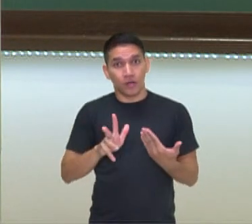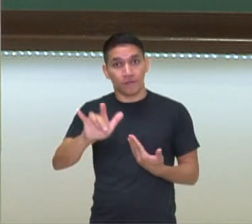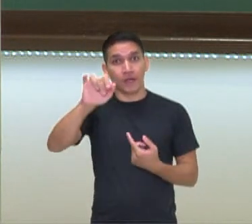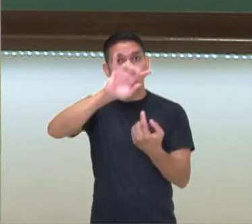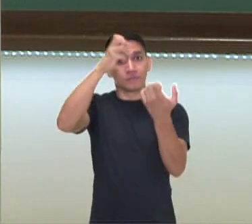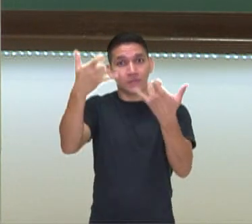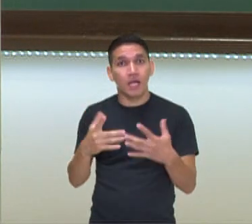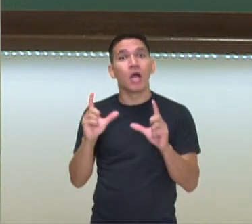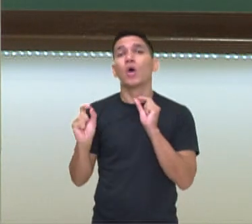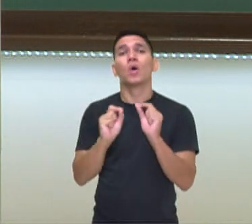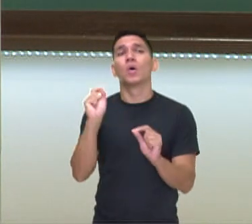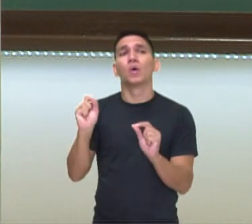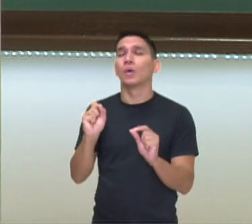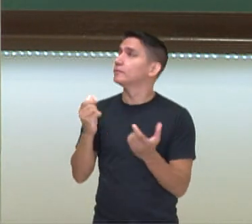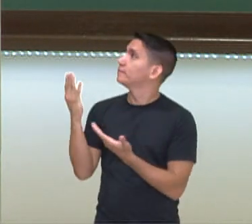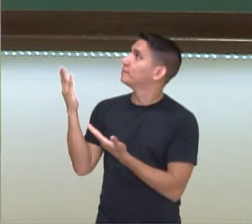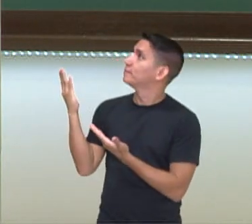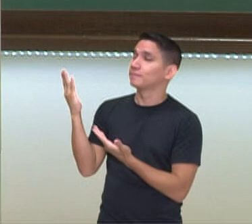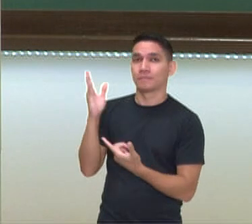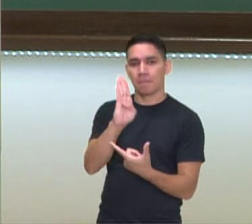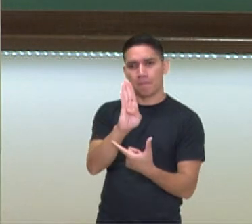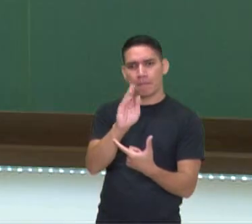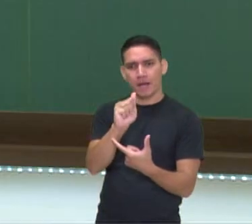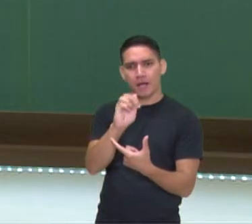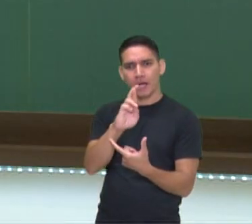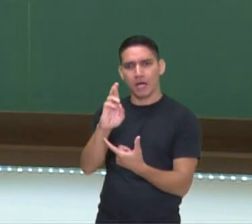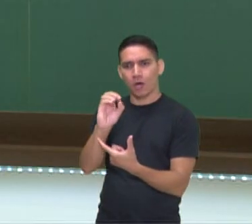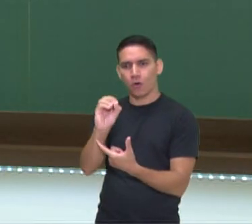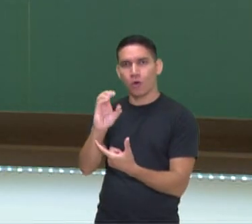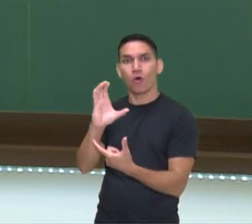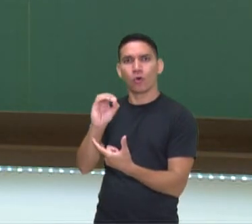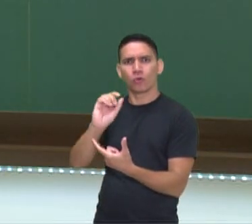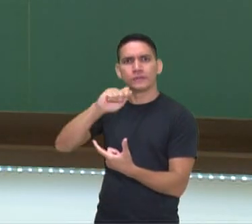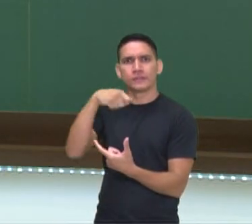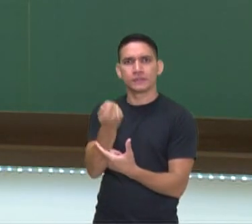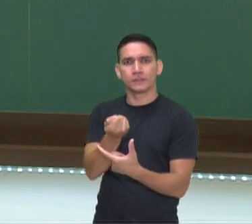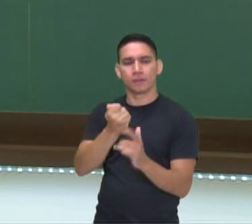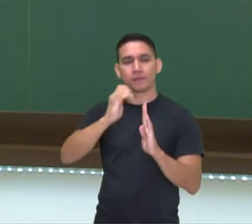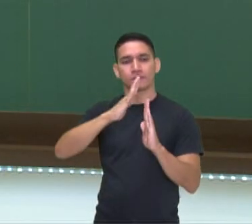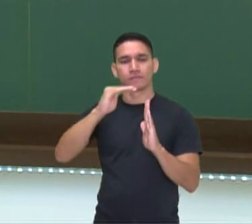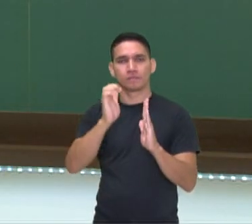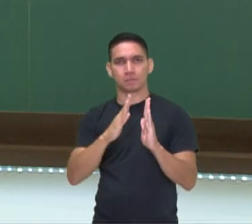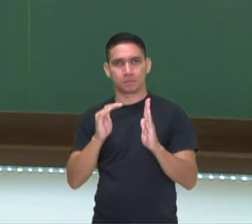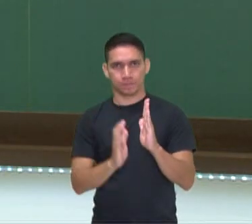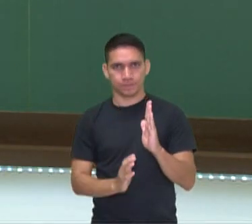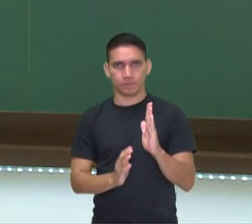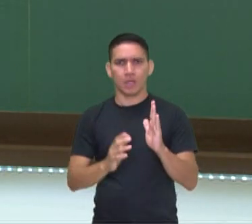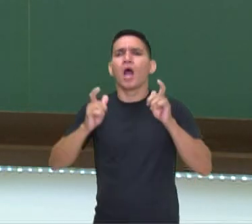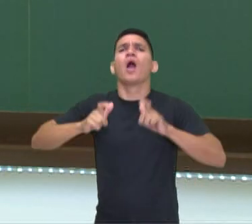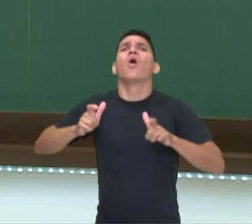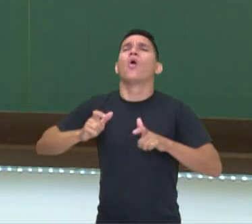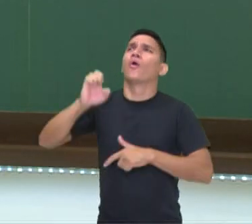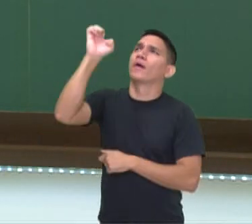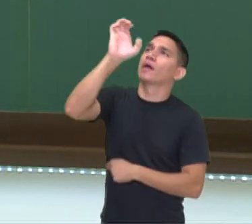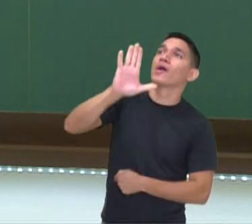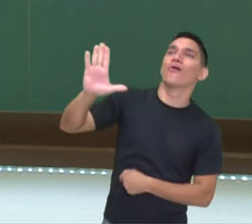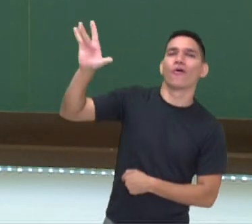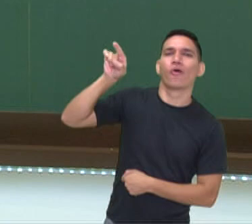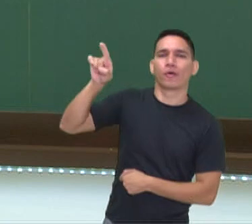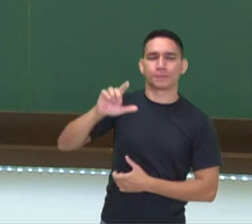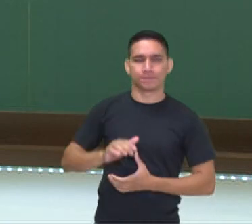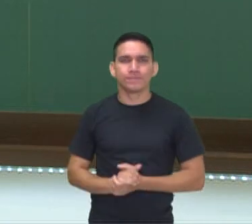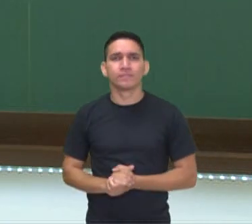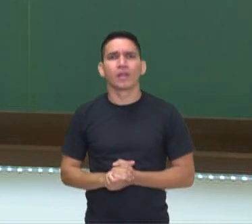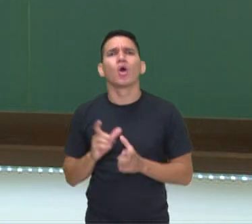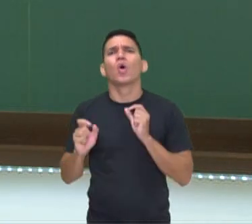quê? Sobre barroco europeu, né? Então, a aula da segunda série, barroco europeu. E o que a gente vai fazer